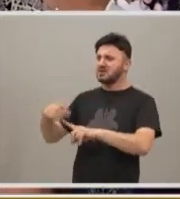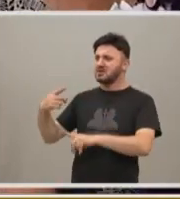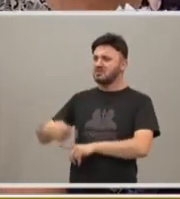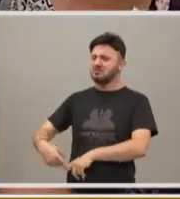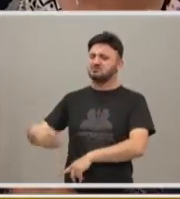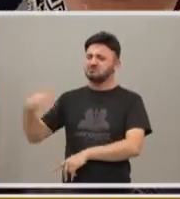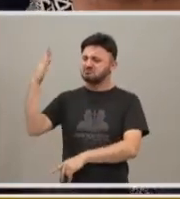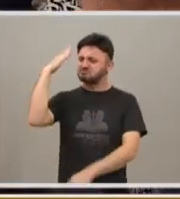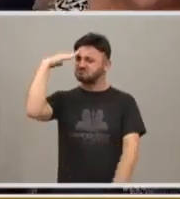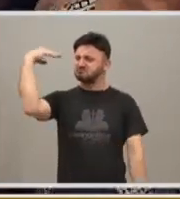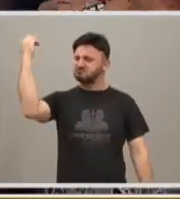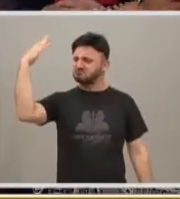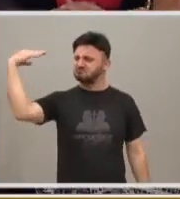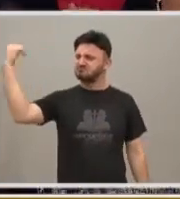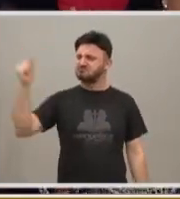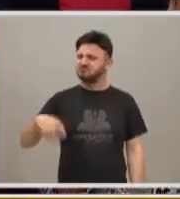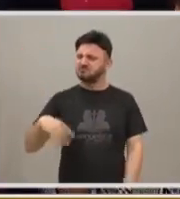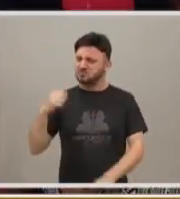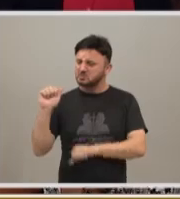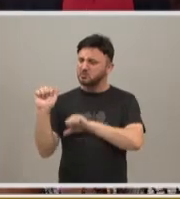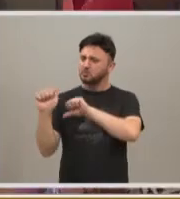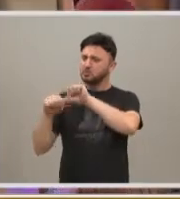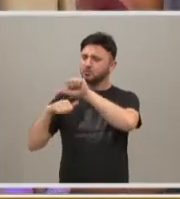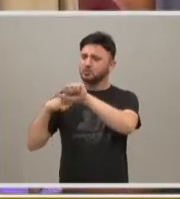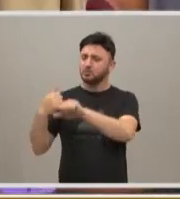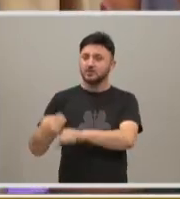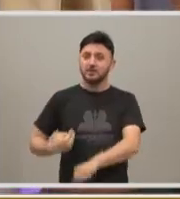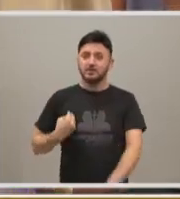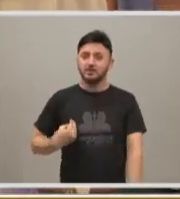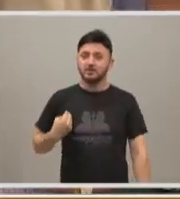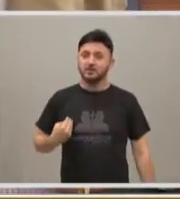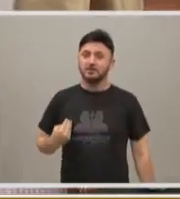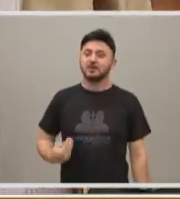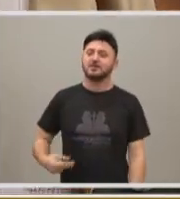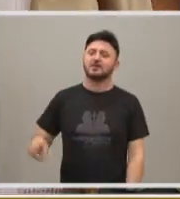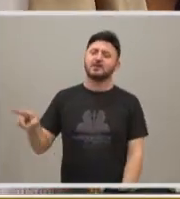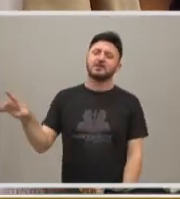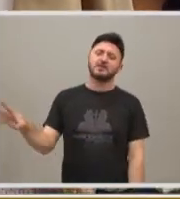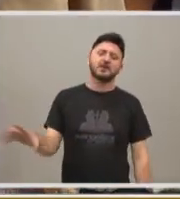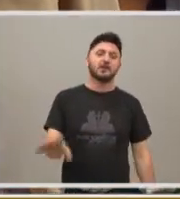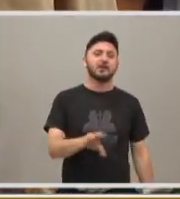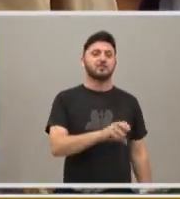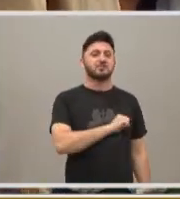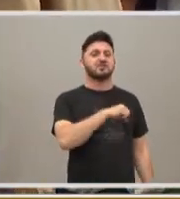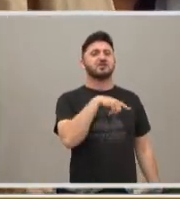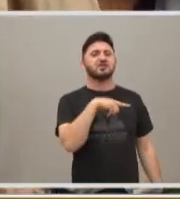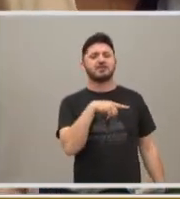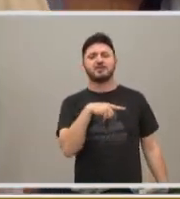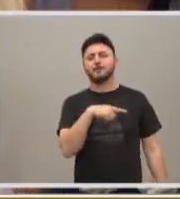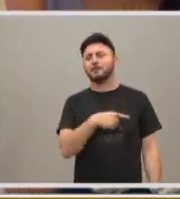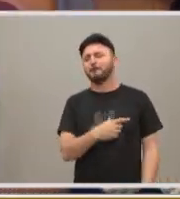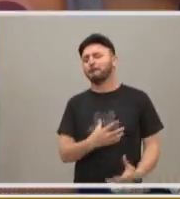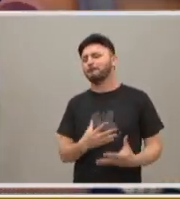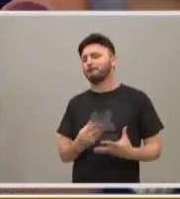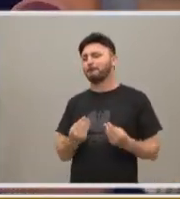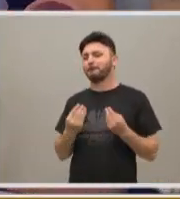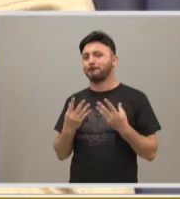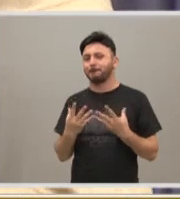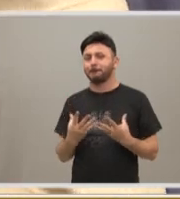um jovem pregador que tinha tanto